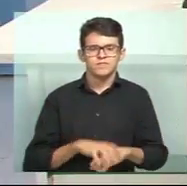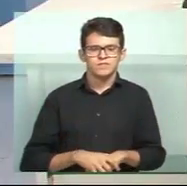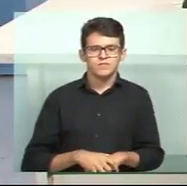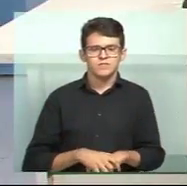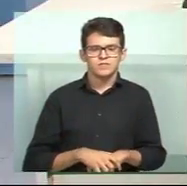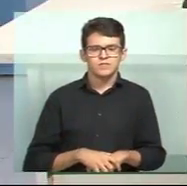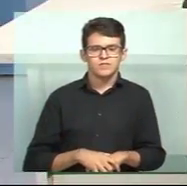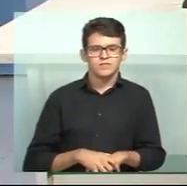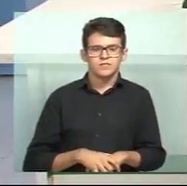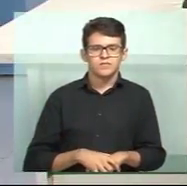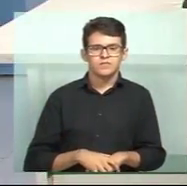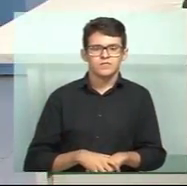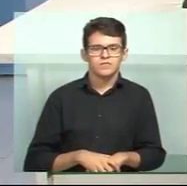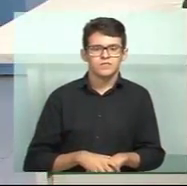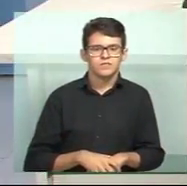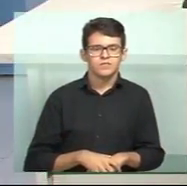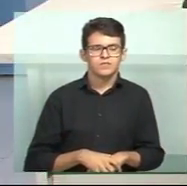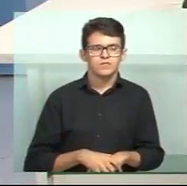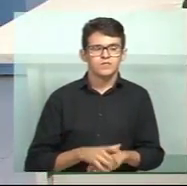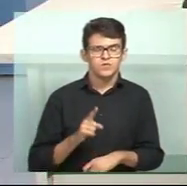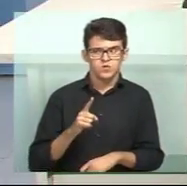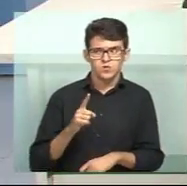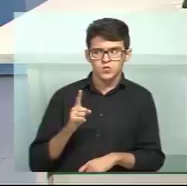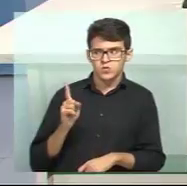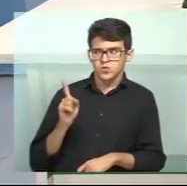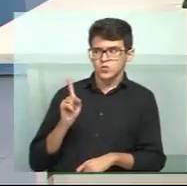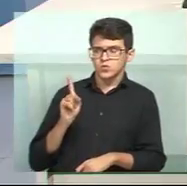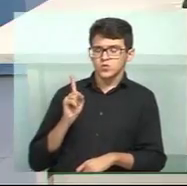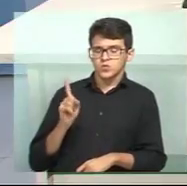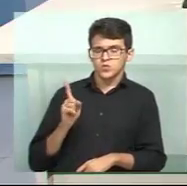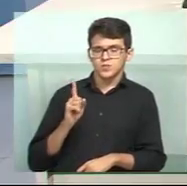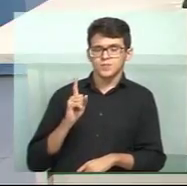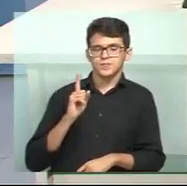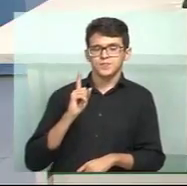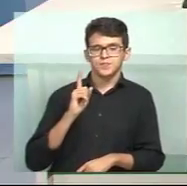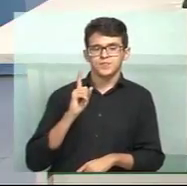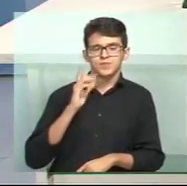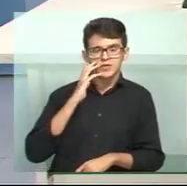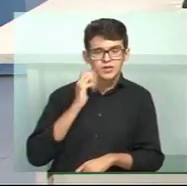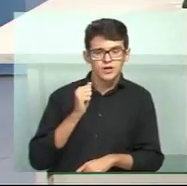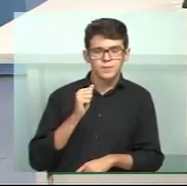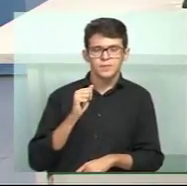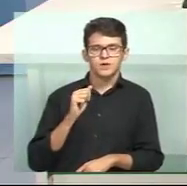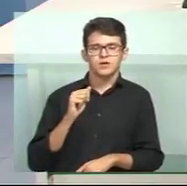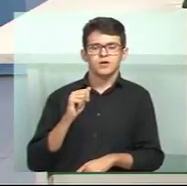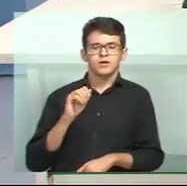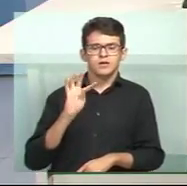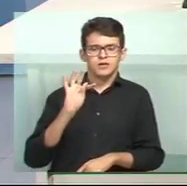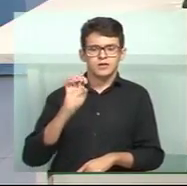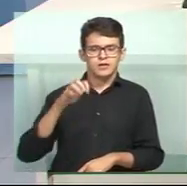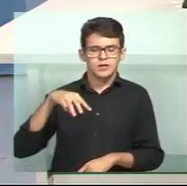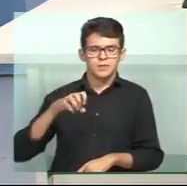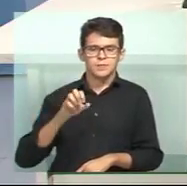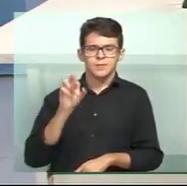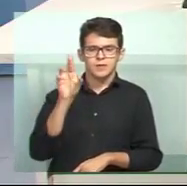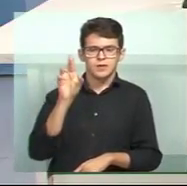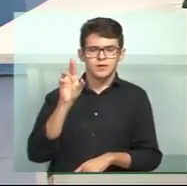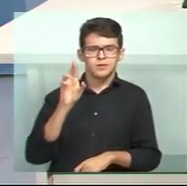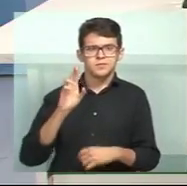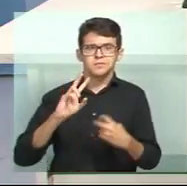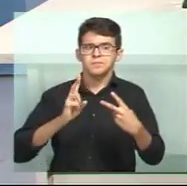deixar a presidência? Ele sabe disso. O Michel sabe disso. Se o Lula for presidente, o Michel Temer será